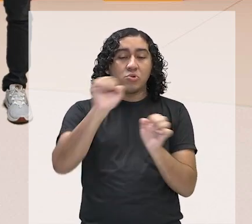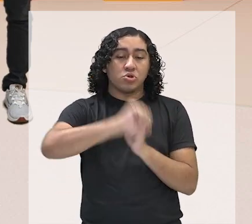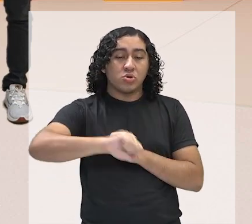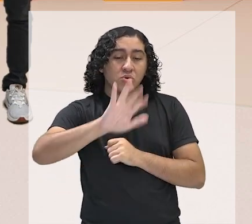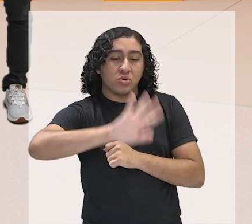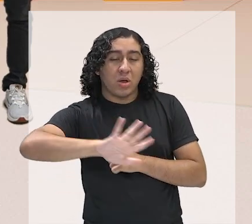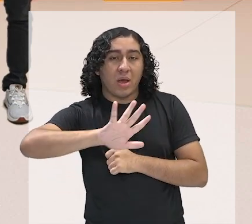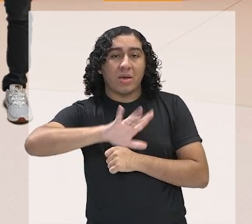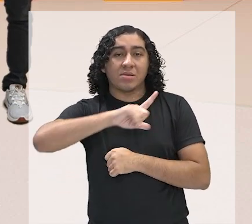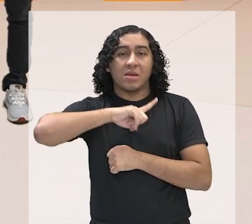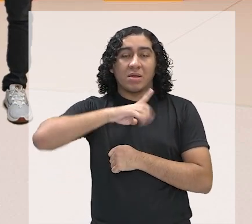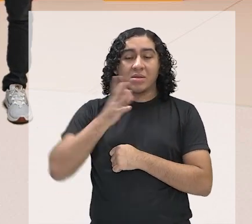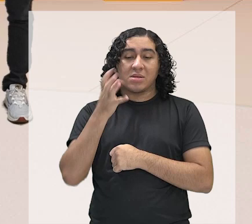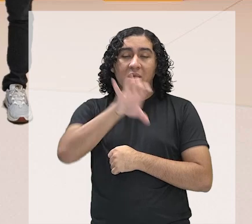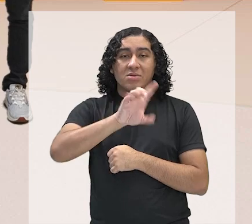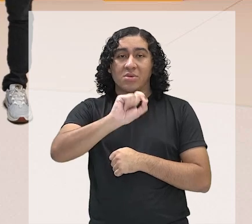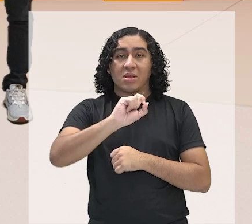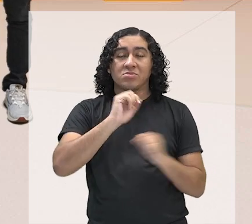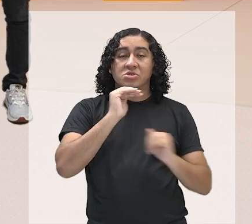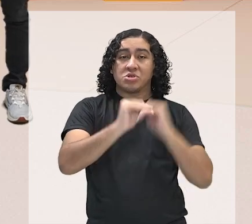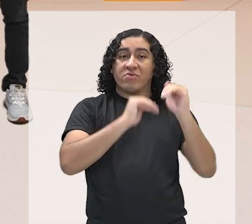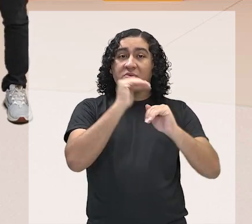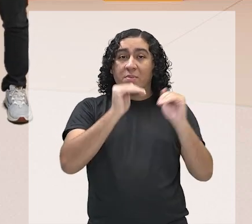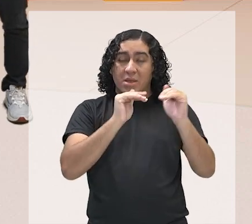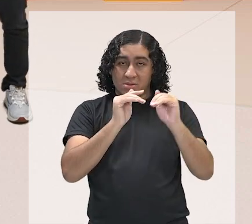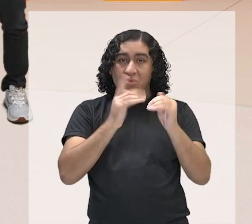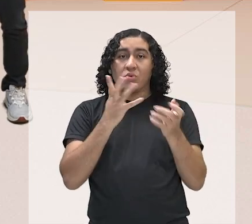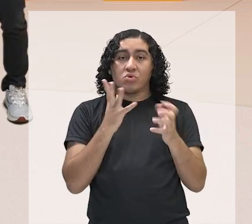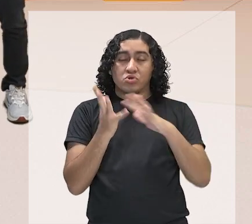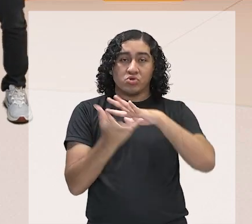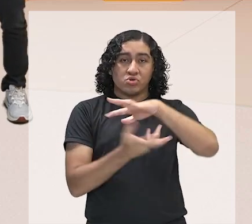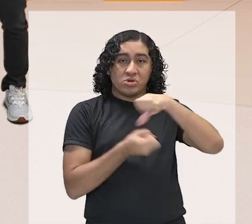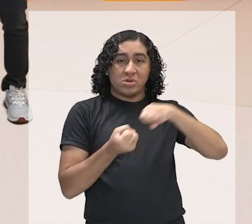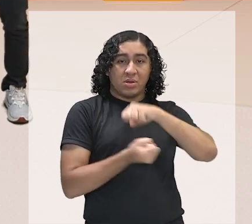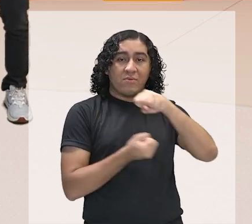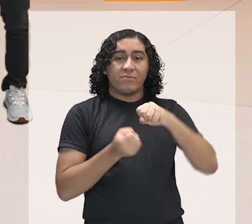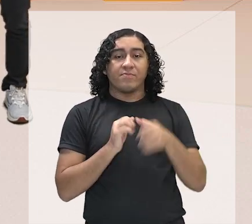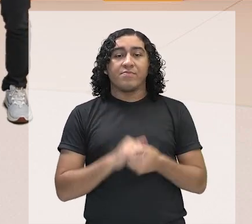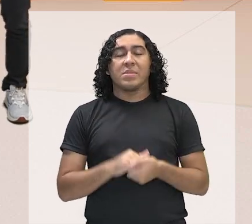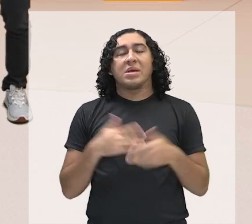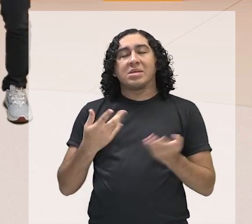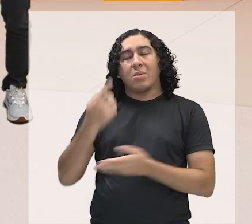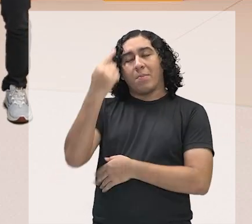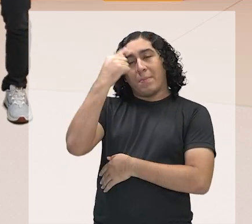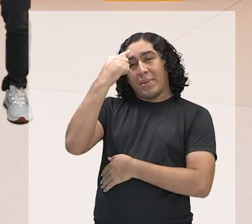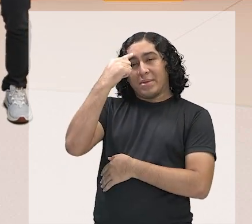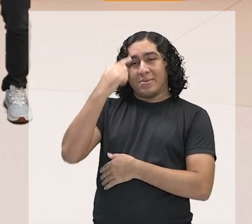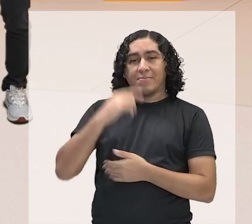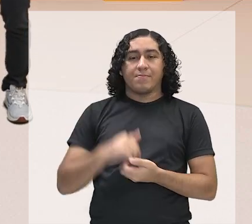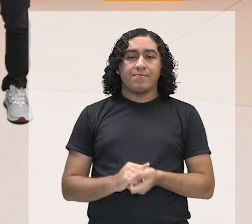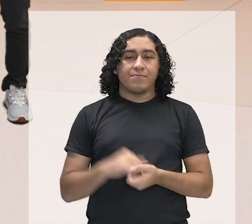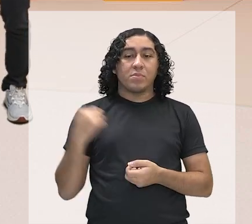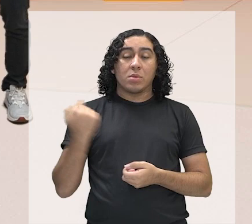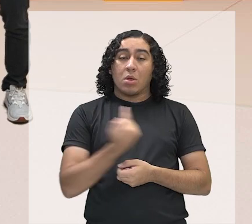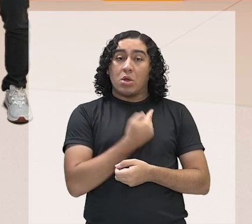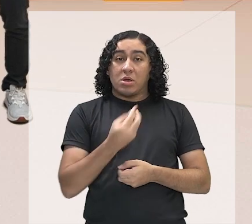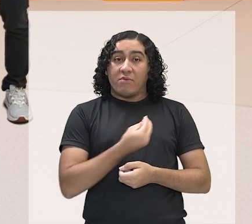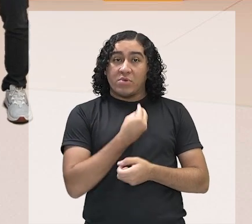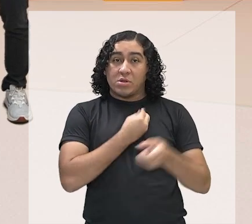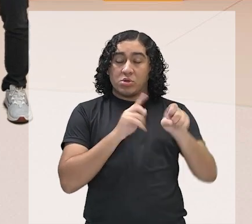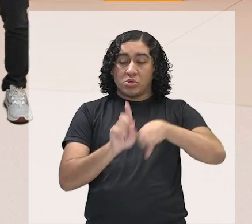o desenvolvimento sustentável. E aí eu gostaria de fazer uma reflexão aqui com vocês. Nós vivemos em uma